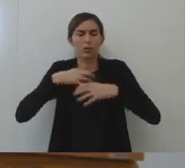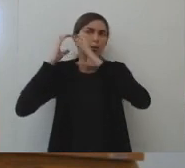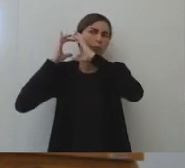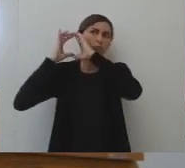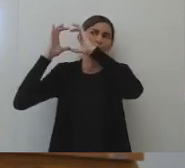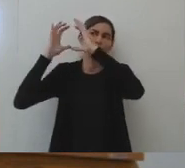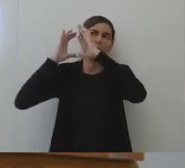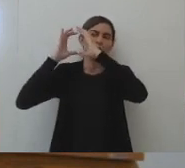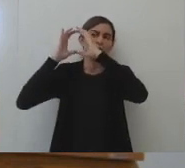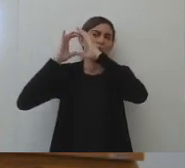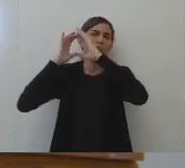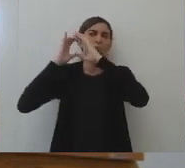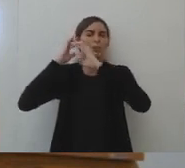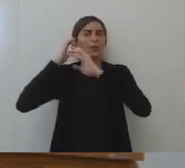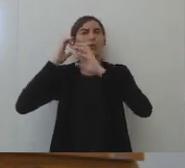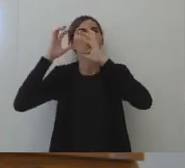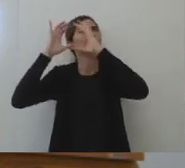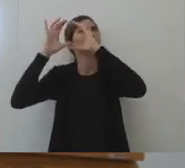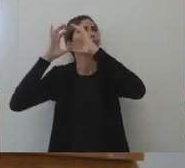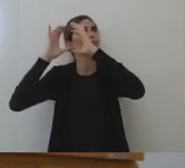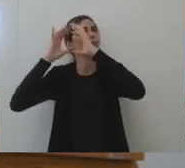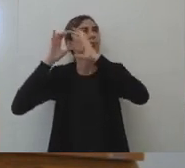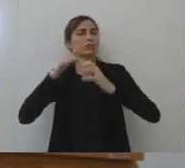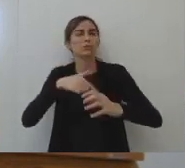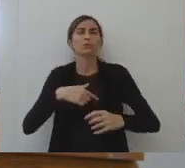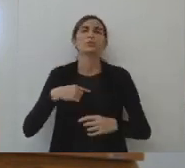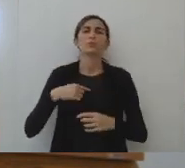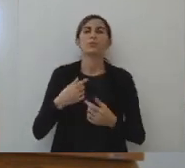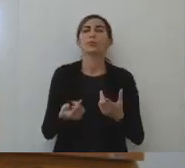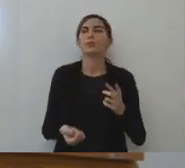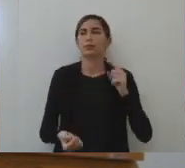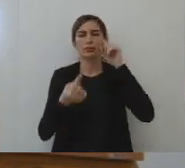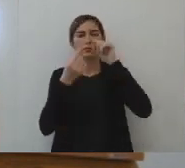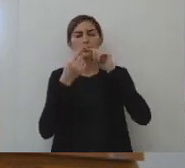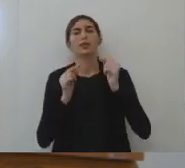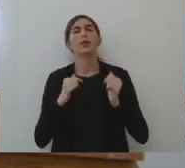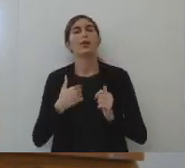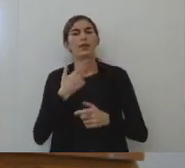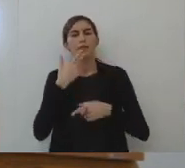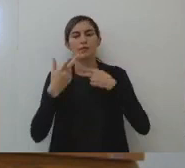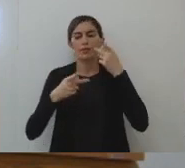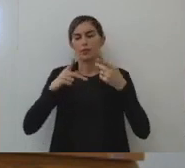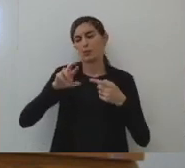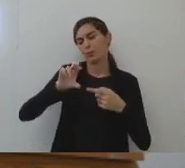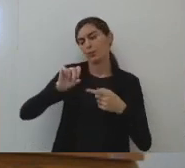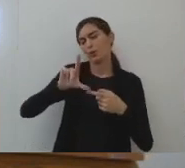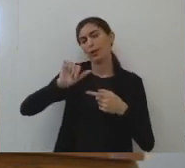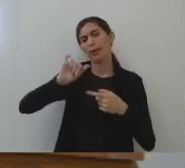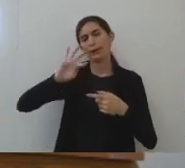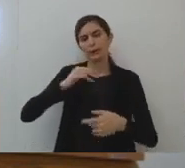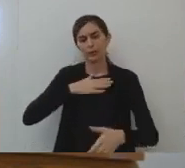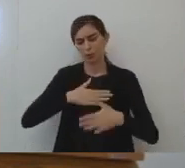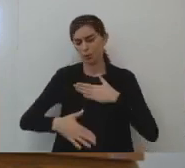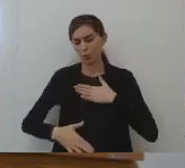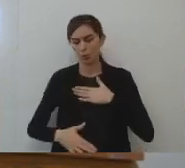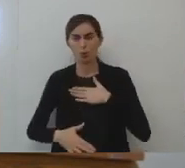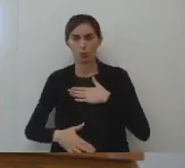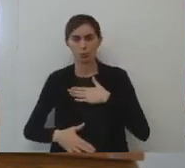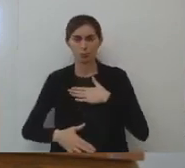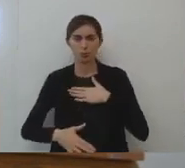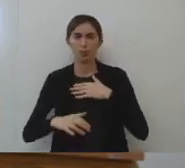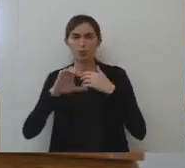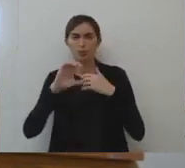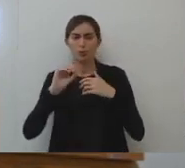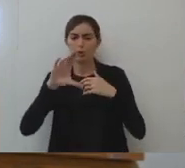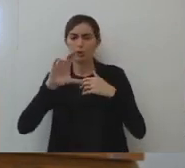não é? Então a gente pode dizer que a ocitocina ela é mais subjetiva e a gente pode dizer que a prolactina ela é mais fisiológica, ela é mais do